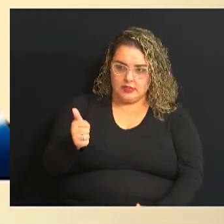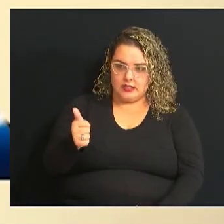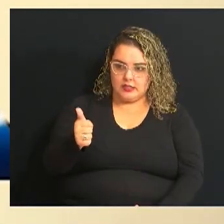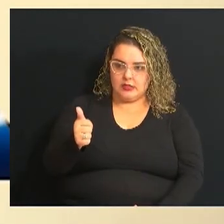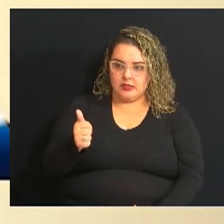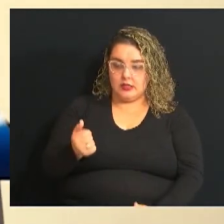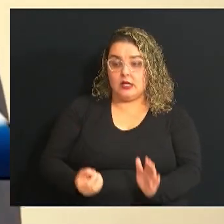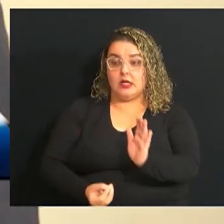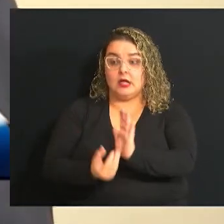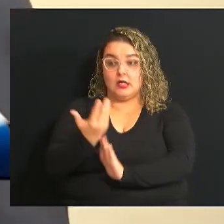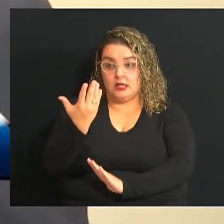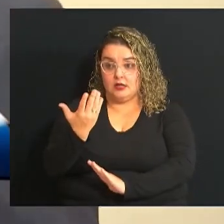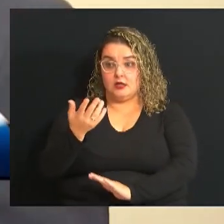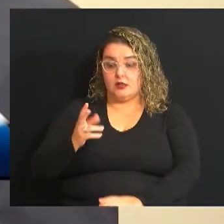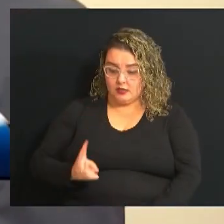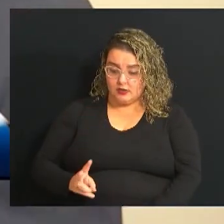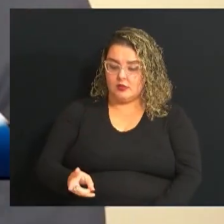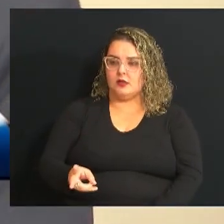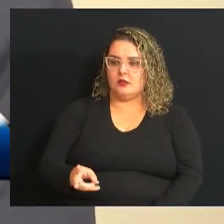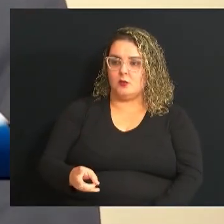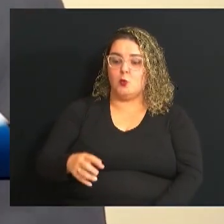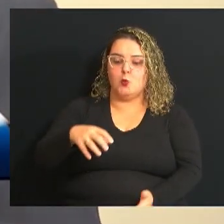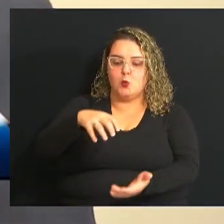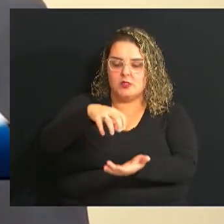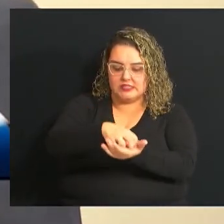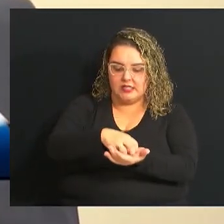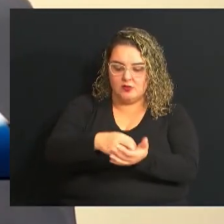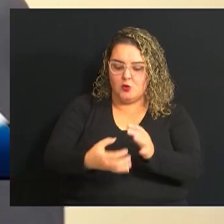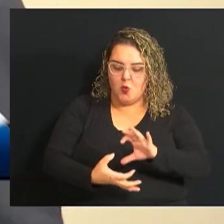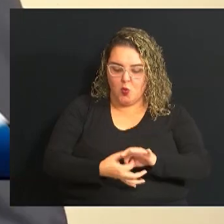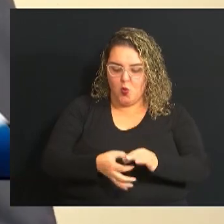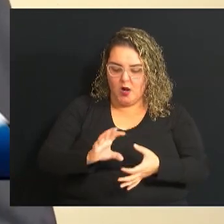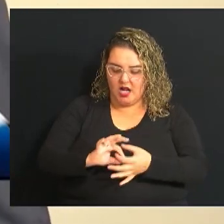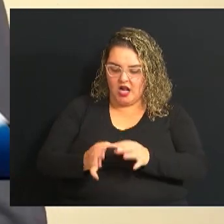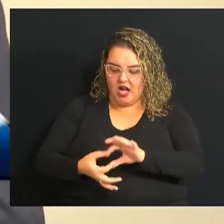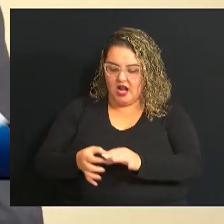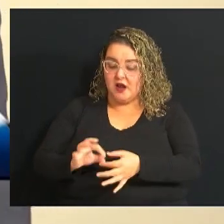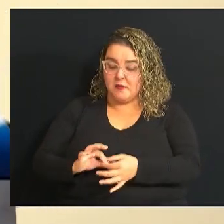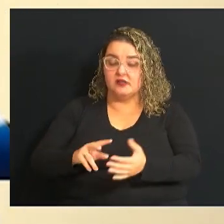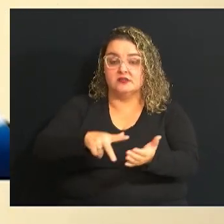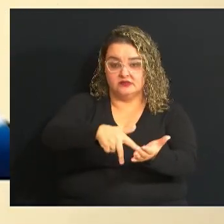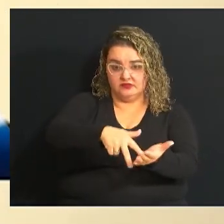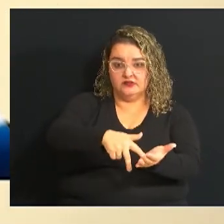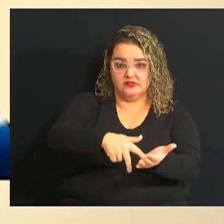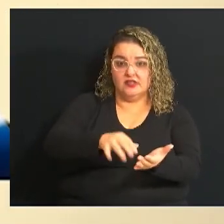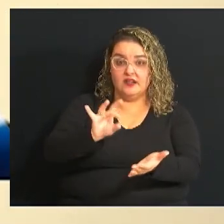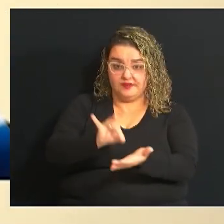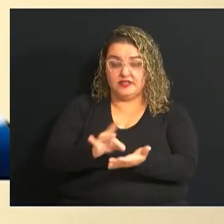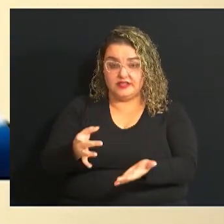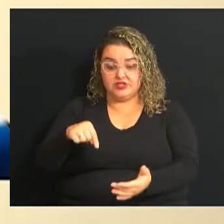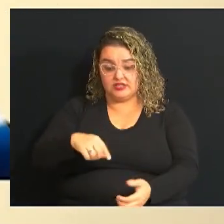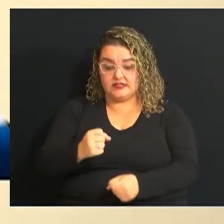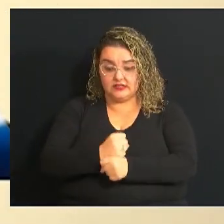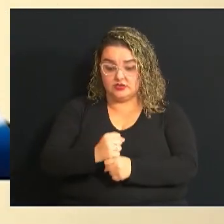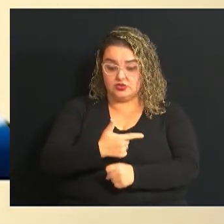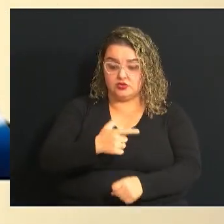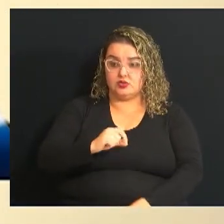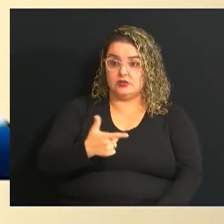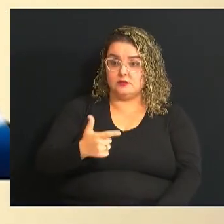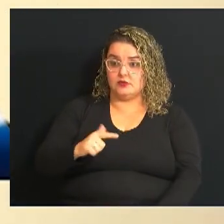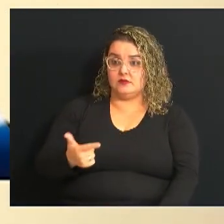tanto no shopping, quanto nas ruas da cidade, nos comércios, né? A gente vê a circulação, né,